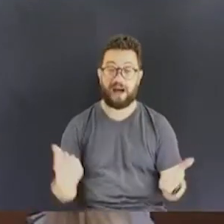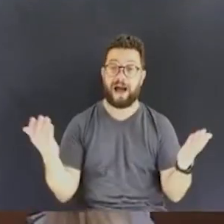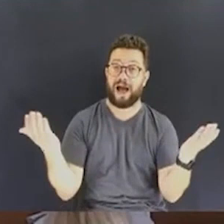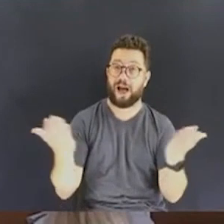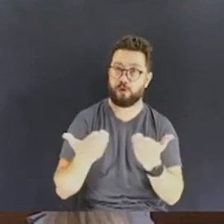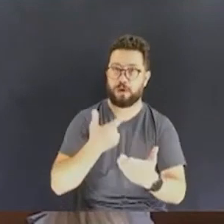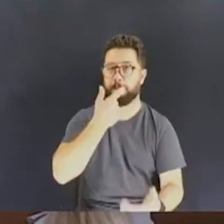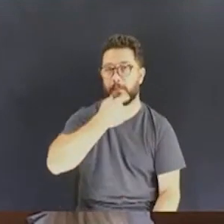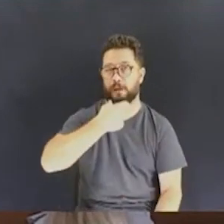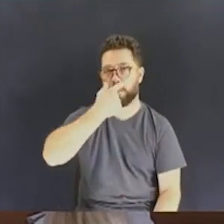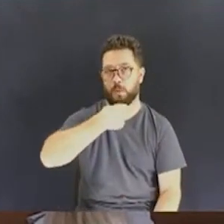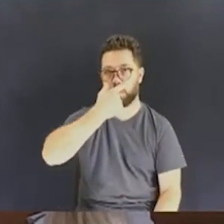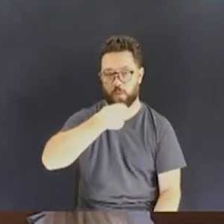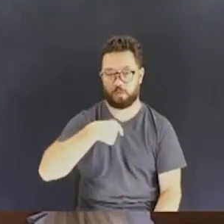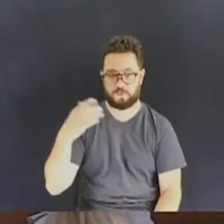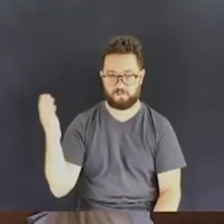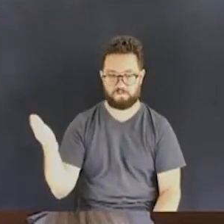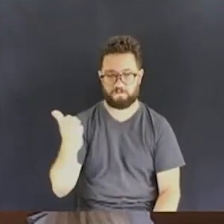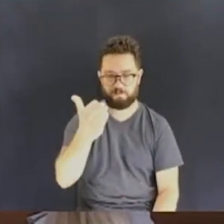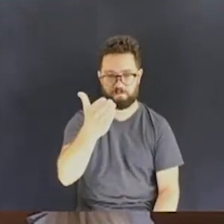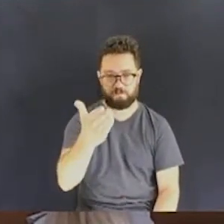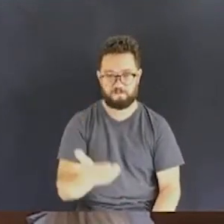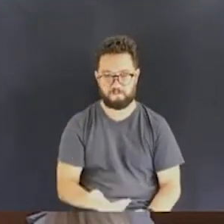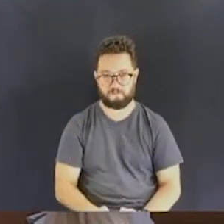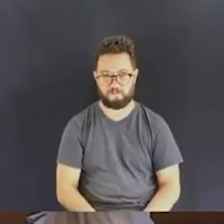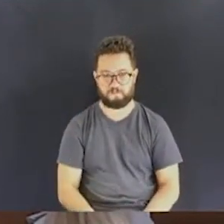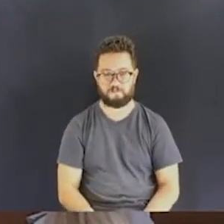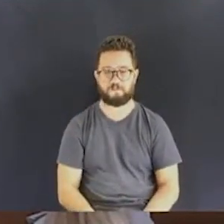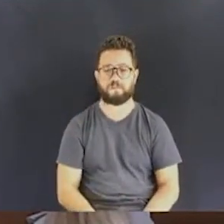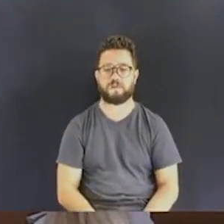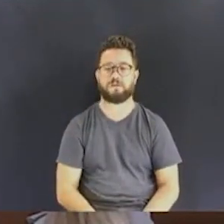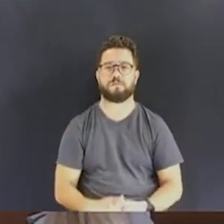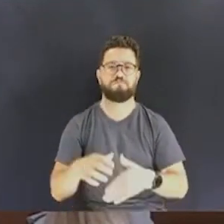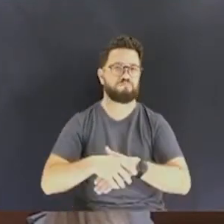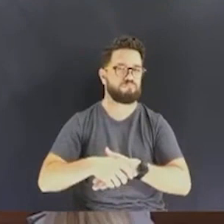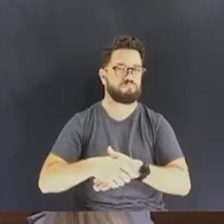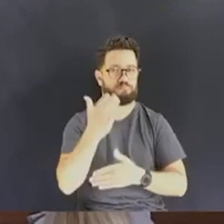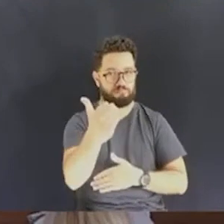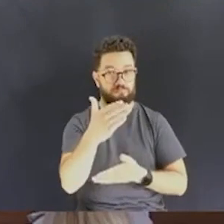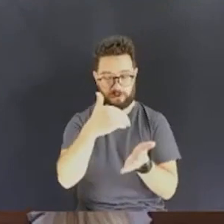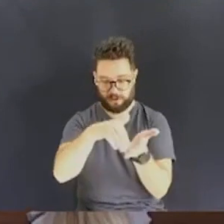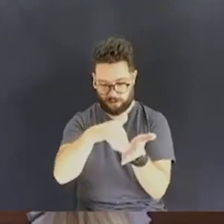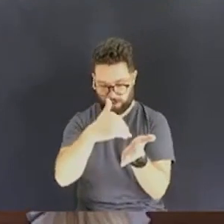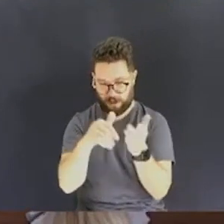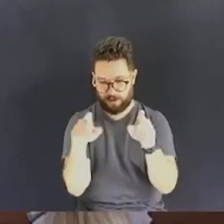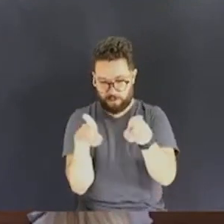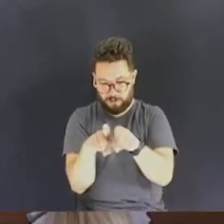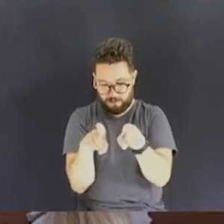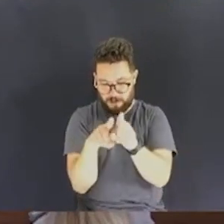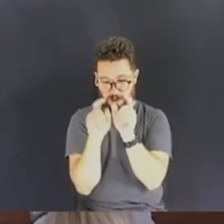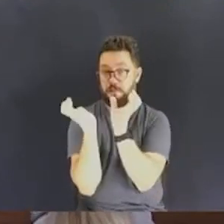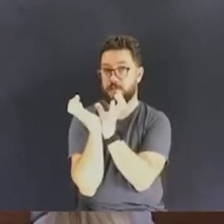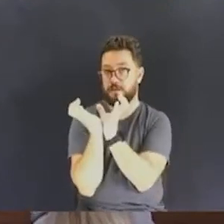Vieira. Obrigado, presidente. Cumprimento o secretário, toda a sua equipe. Secretário, eu tenho uma pergunta. A